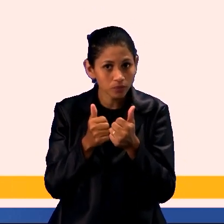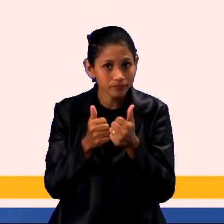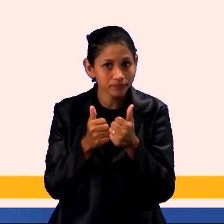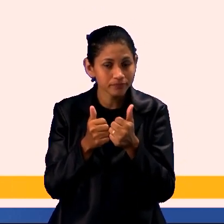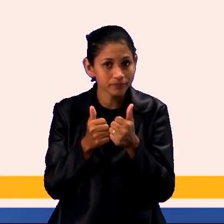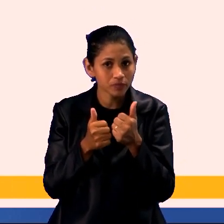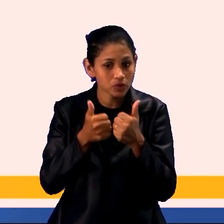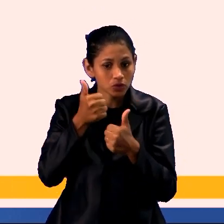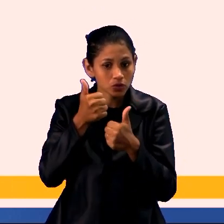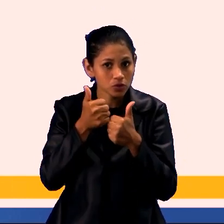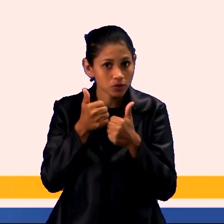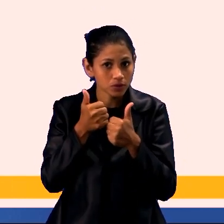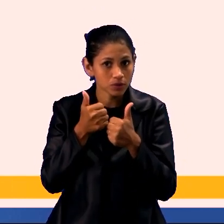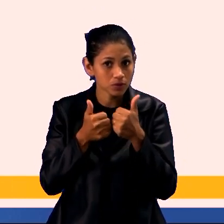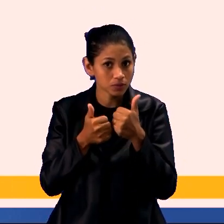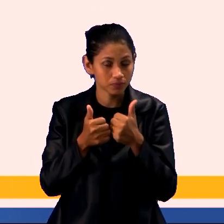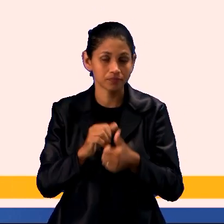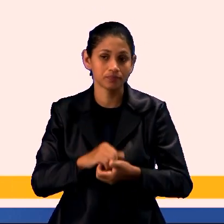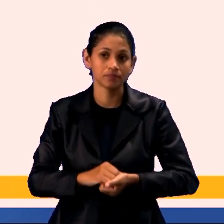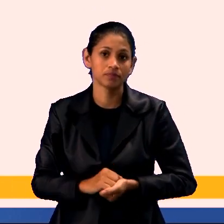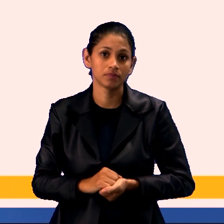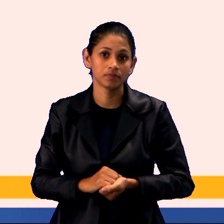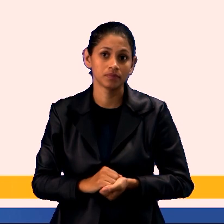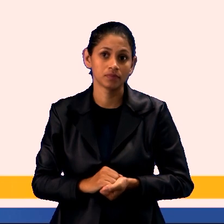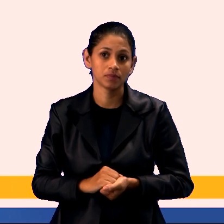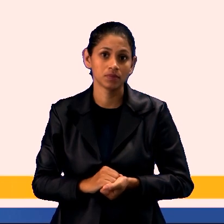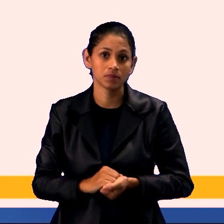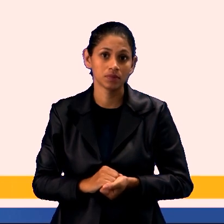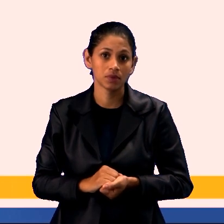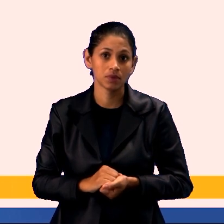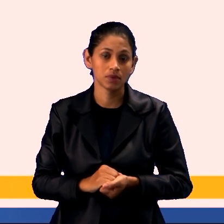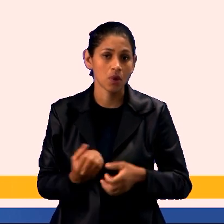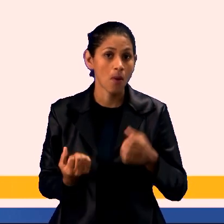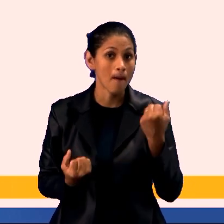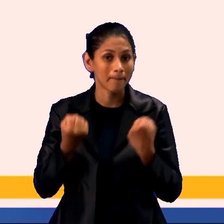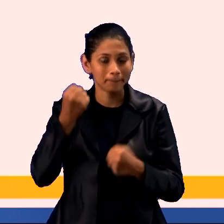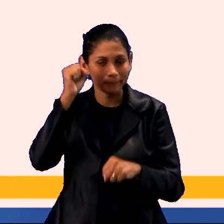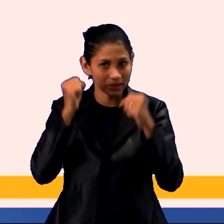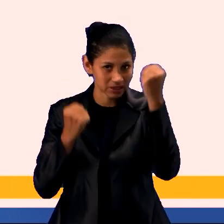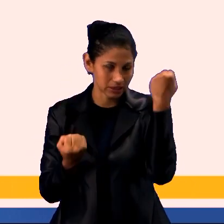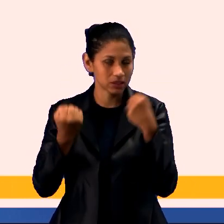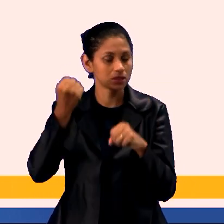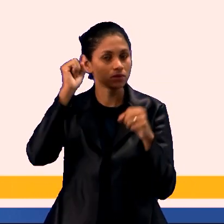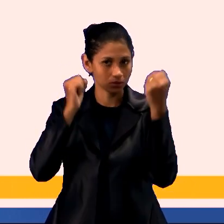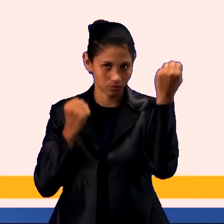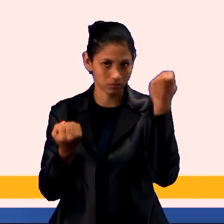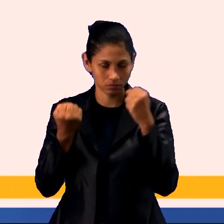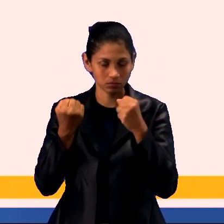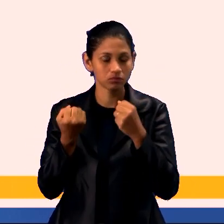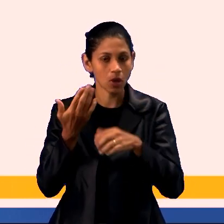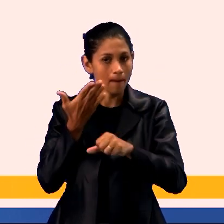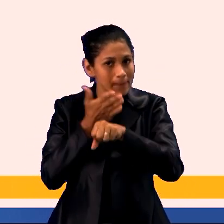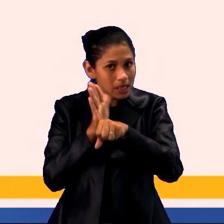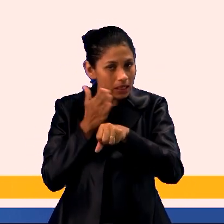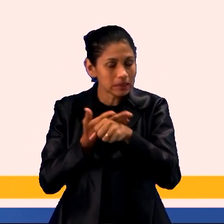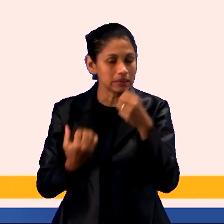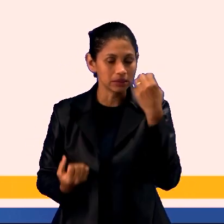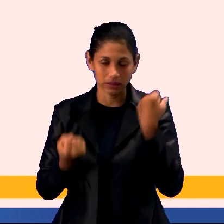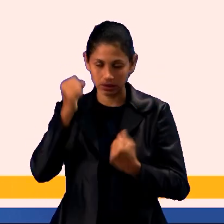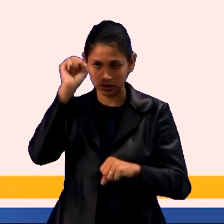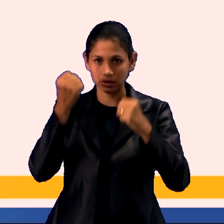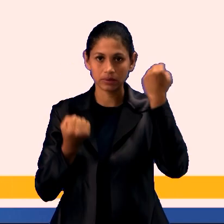dividiram em 4 grupos e 3 grupos desses 4 praticam esportes. Muita gente, né? E